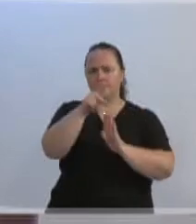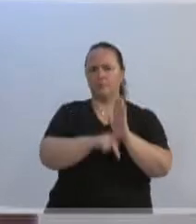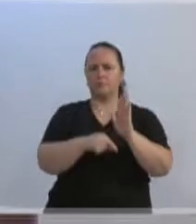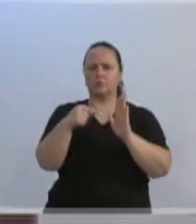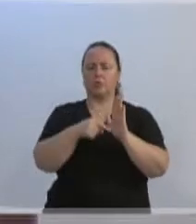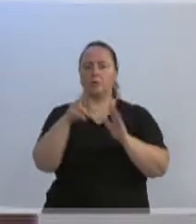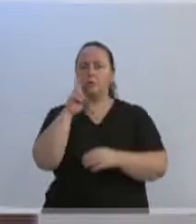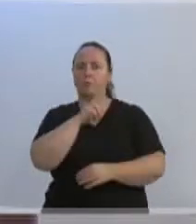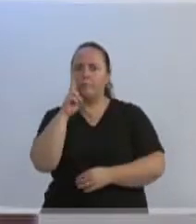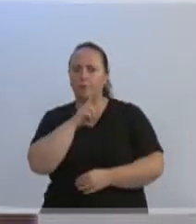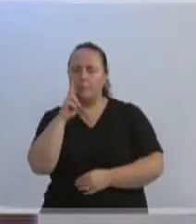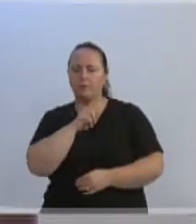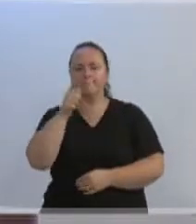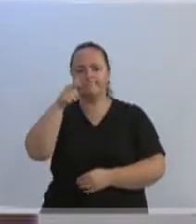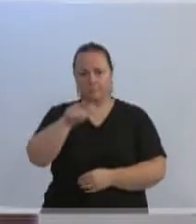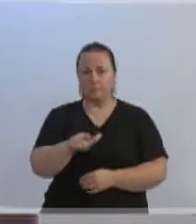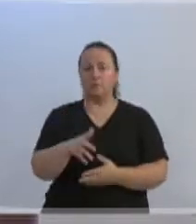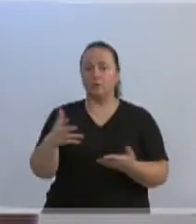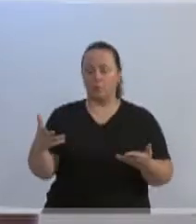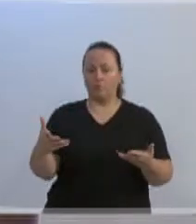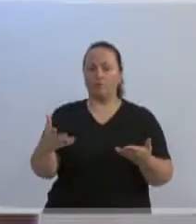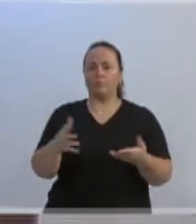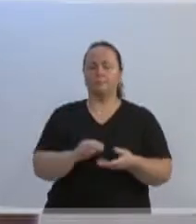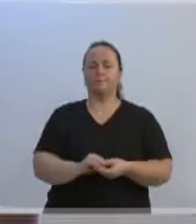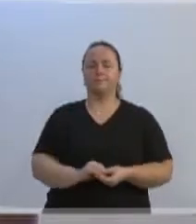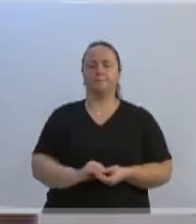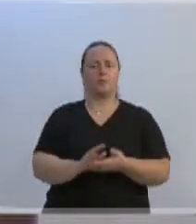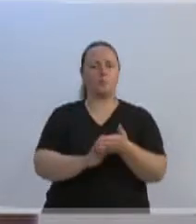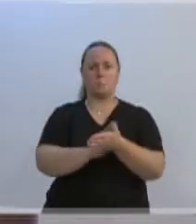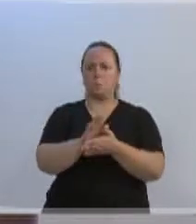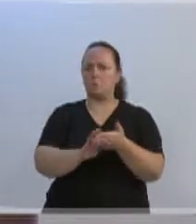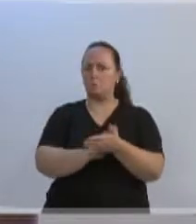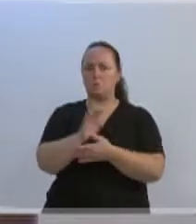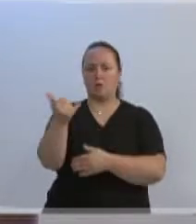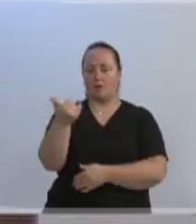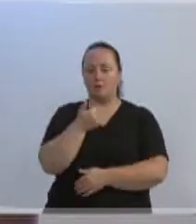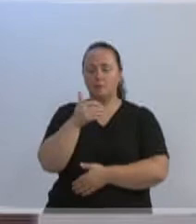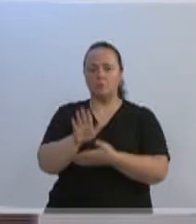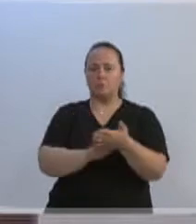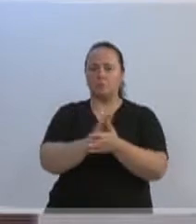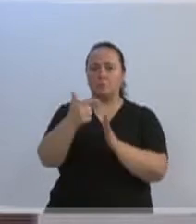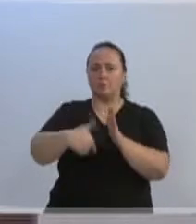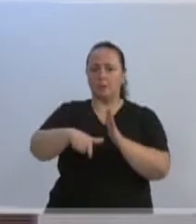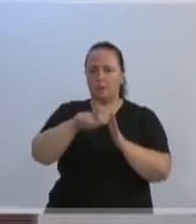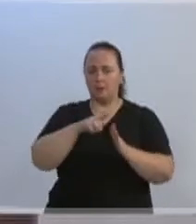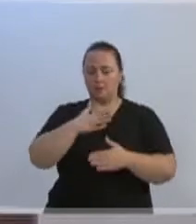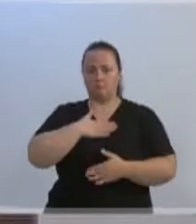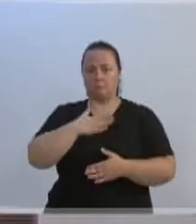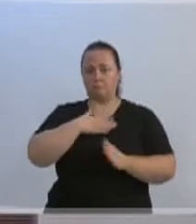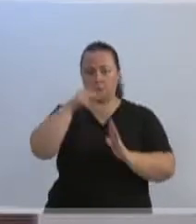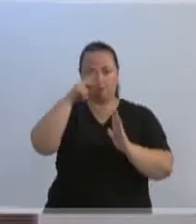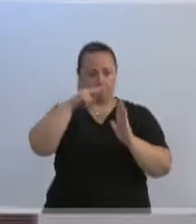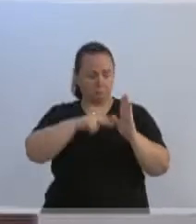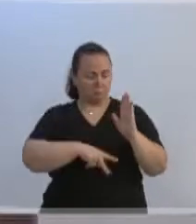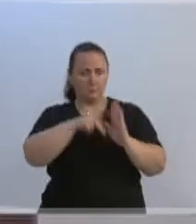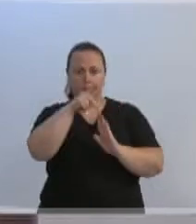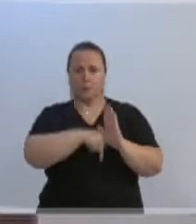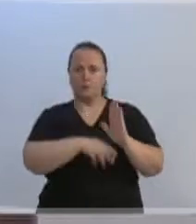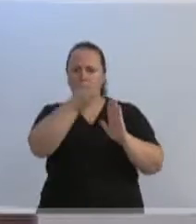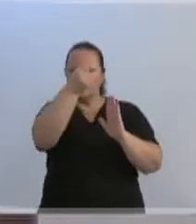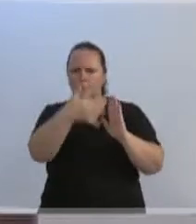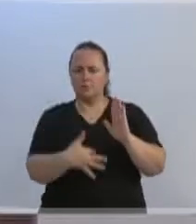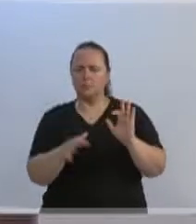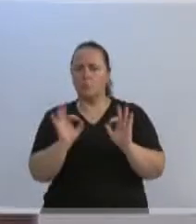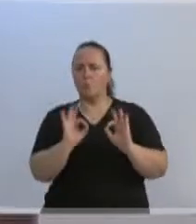regime de urgência urgentíssima né não nos foi informado nada sobre o projeto pelo menos pra mim é não houve explicação alguma